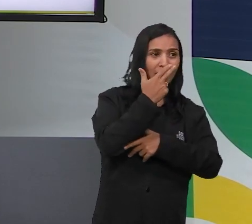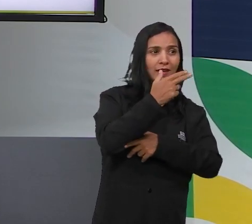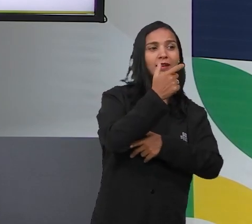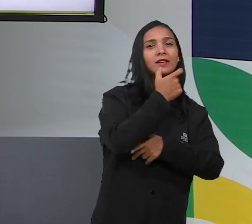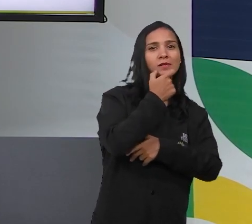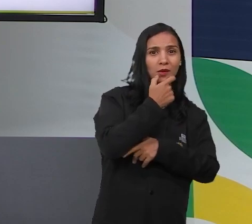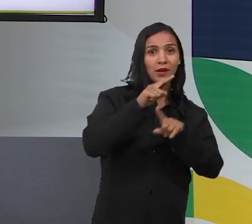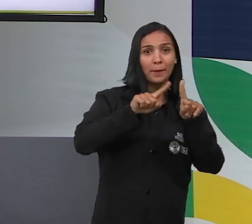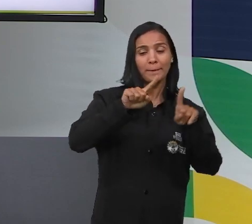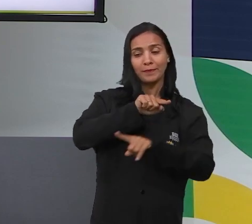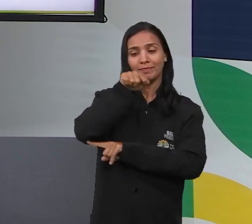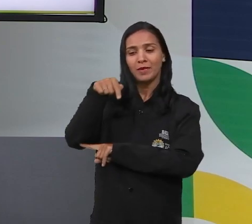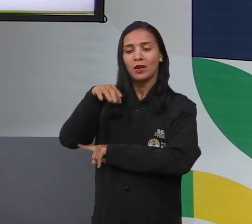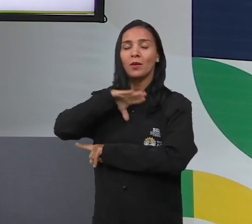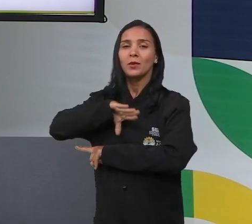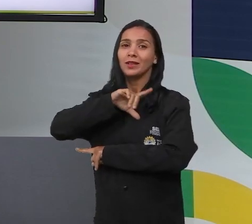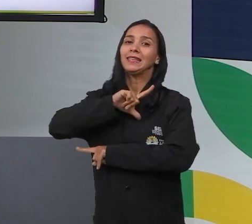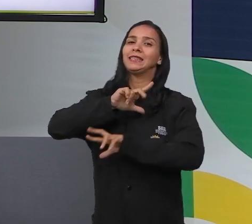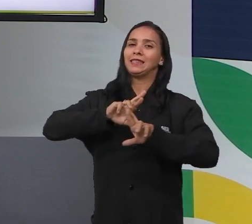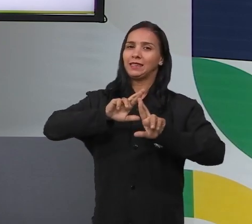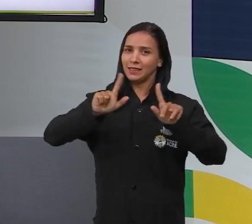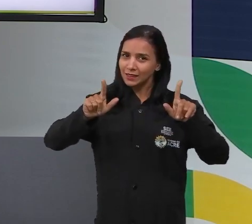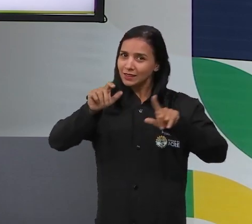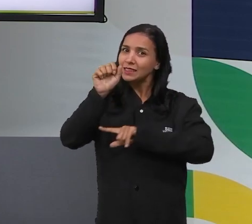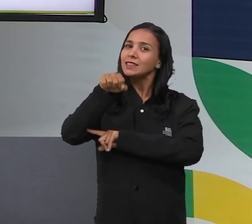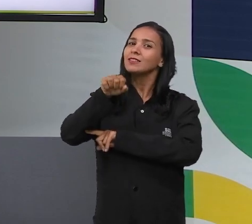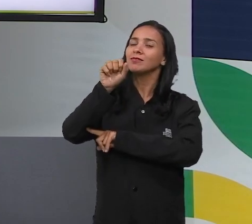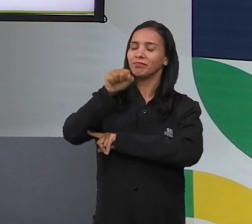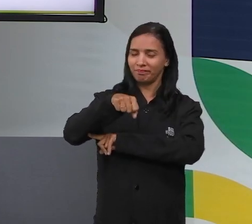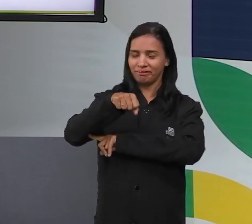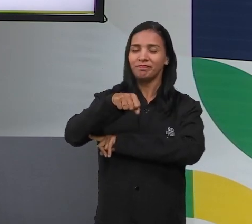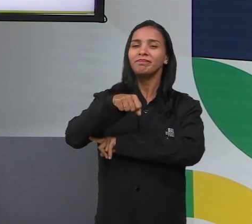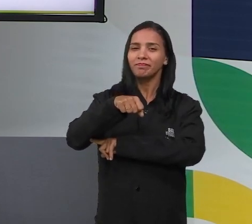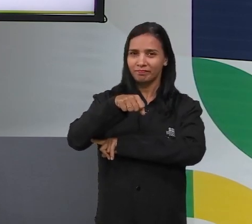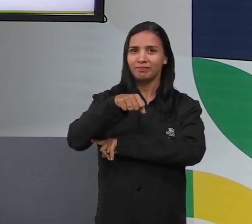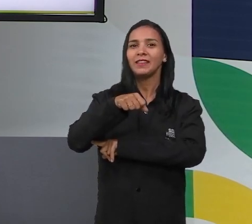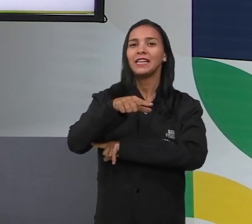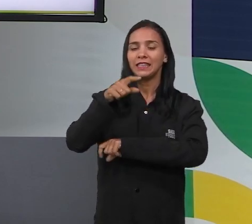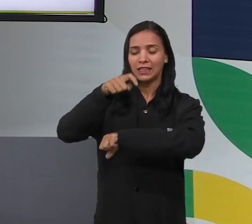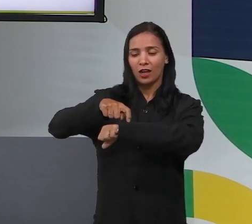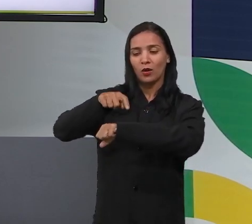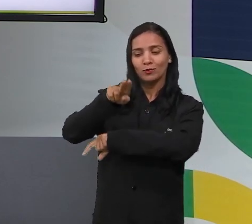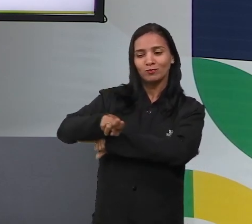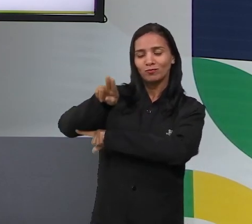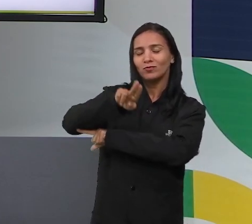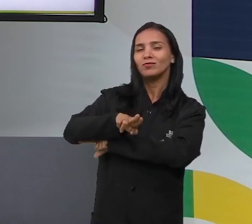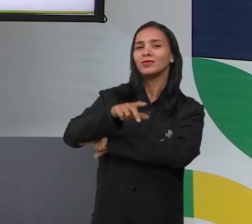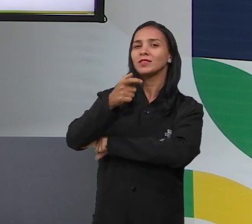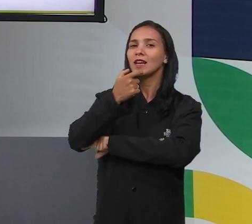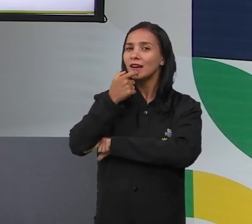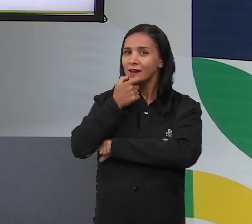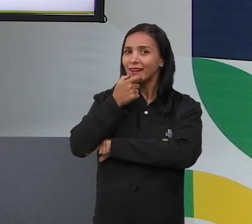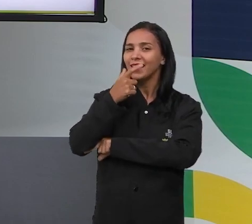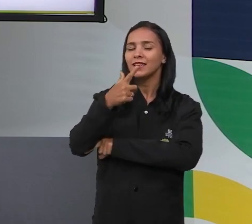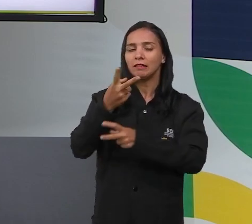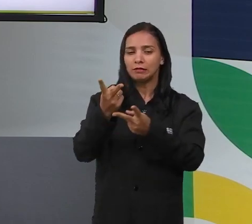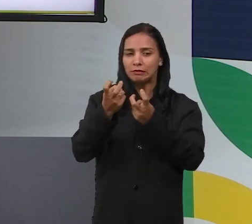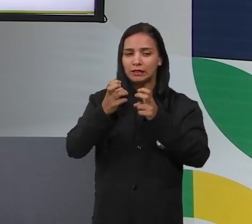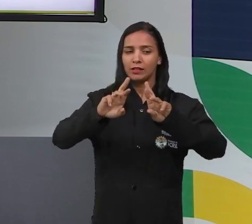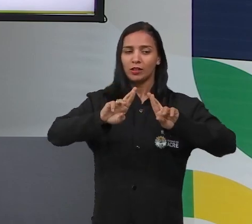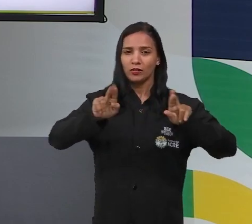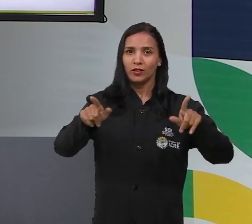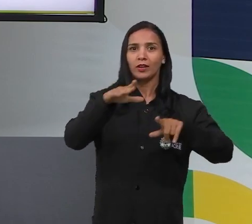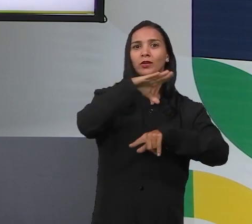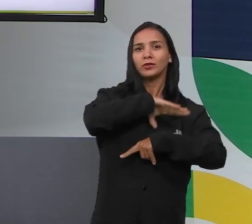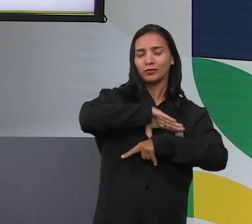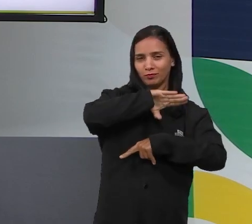inglesa nós temos essas diferenças que vão sim fazer um efeito, vão causar um efeito maior quando eles forem, no